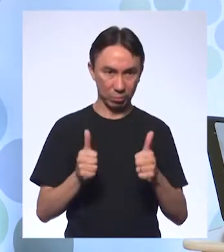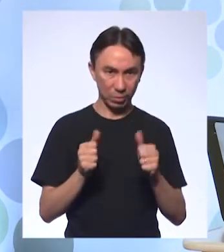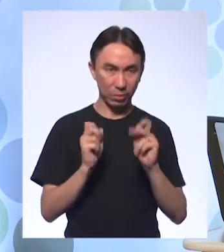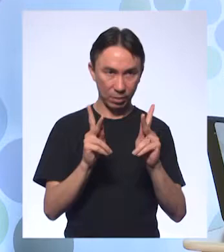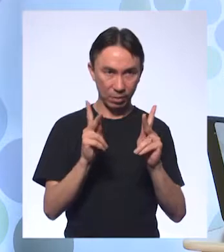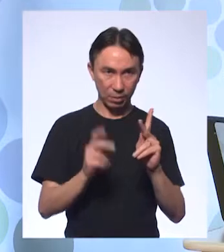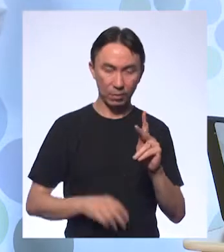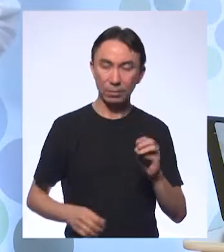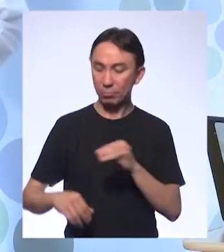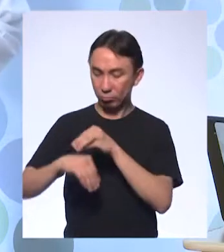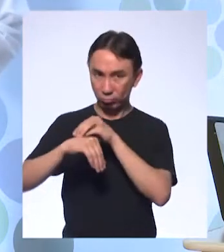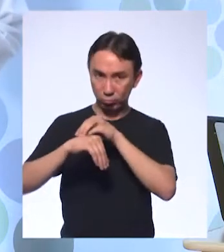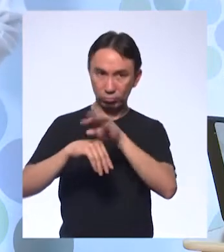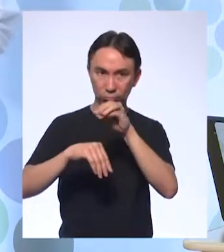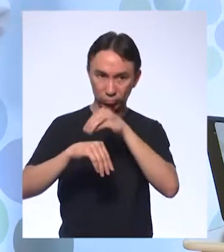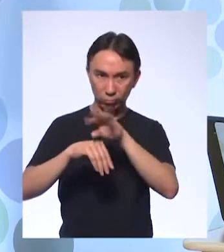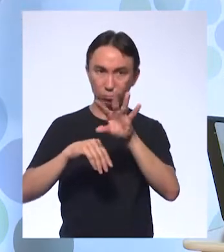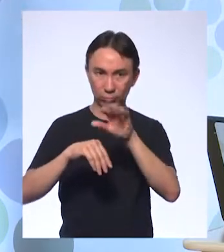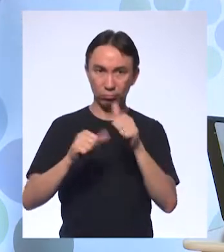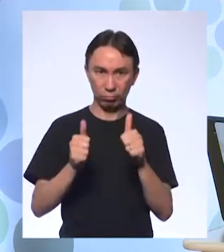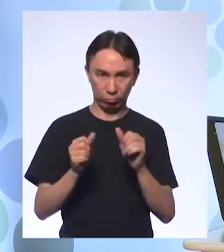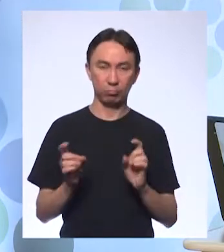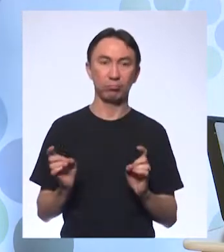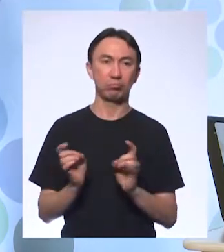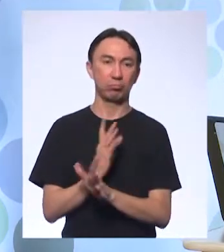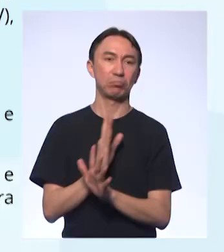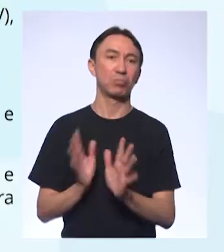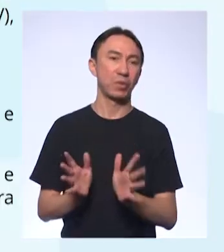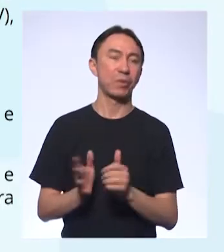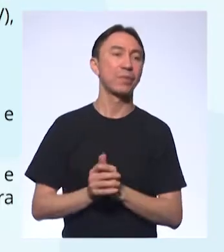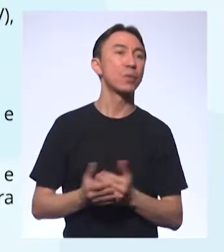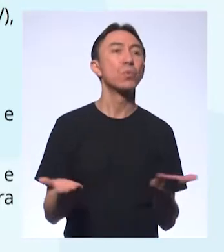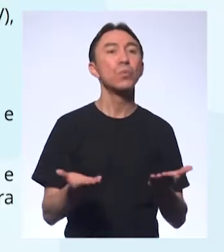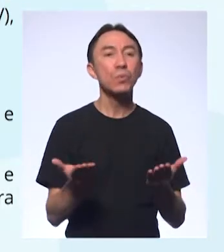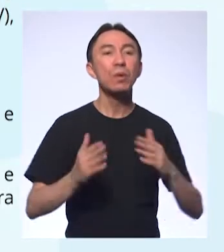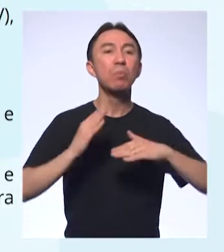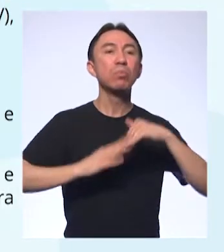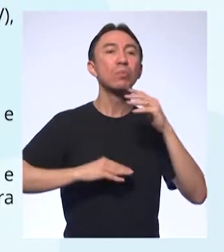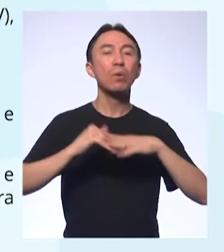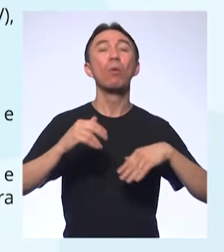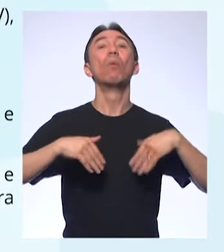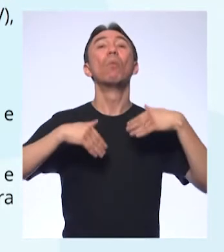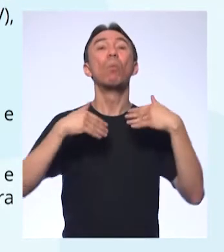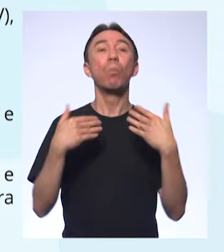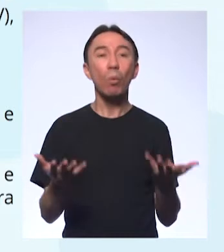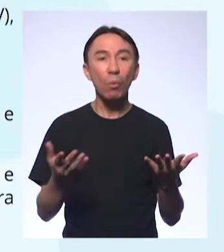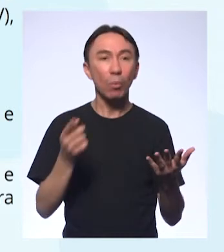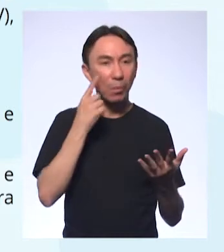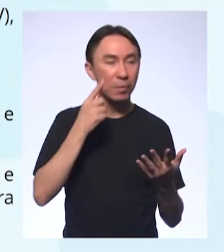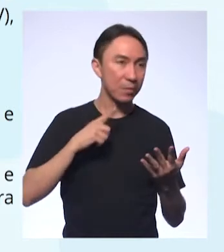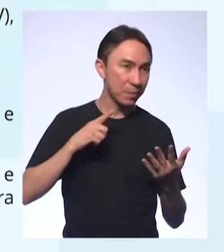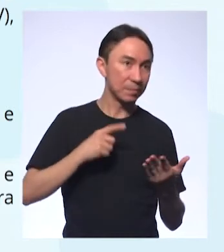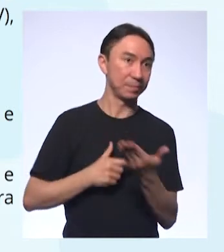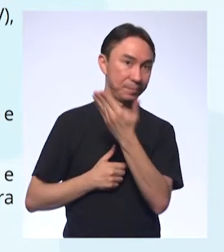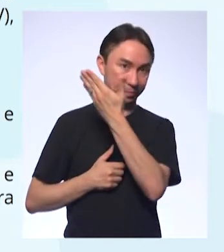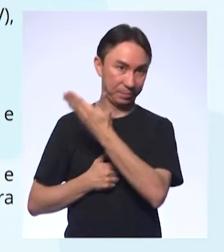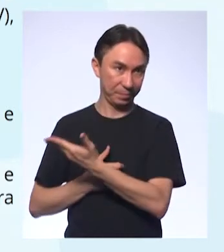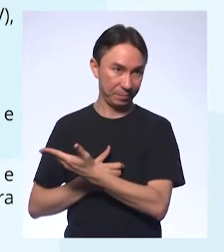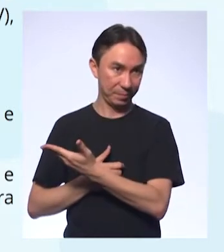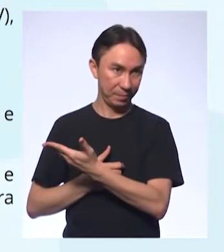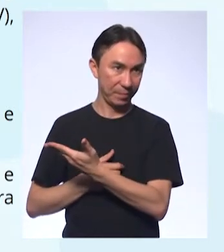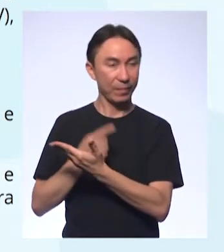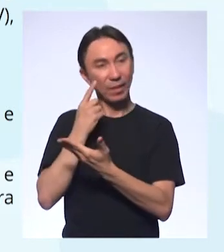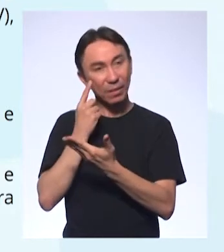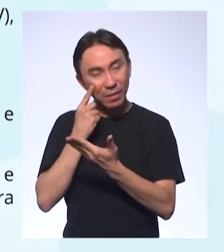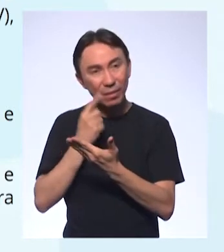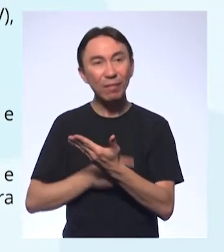vieram prontas. Bom, qual é a habilidade que a gente vai trabalhar hoje? Vamos falar aí com o professor qual é a habilidade que vai trabalhar hoje. Ó,